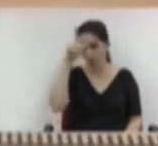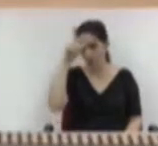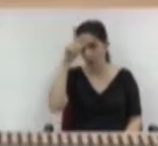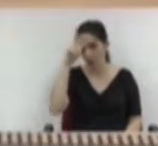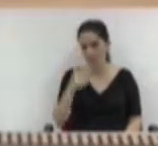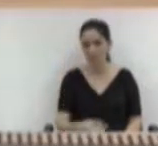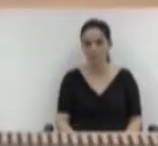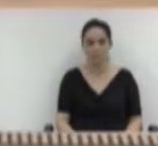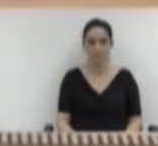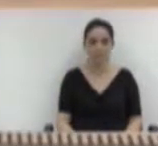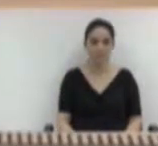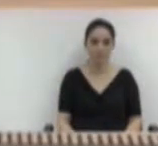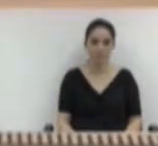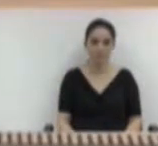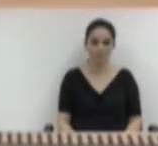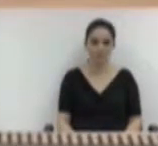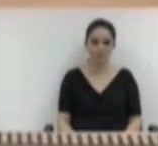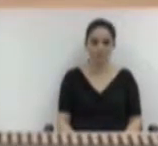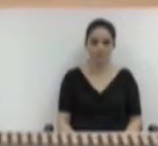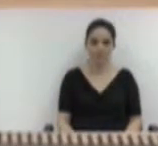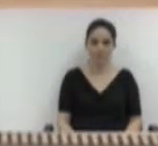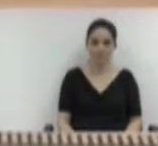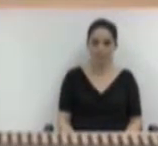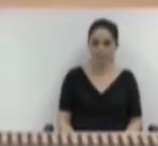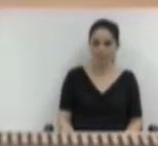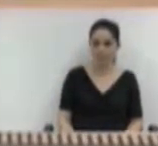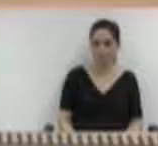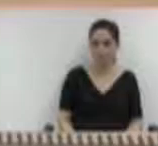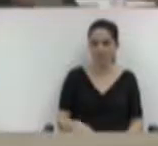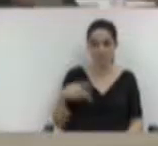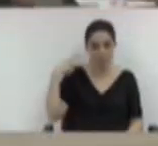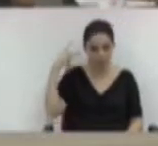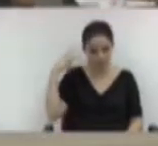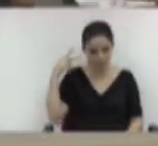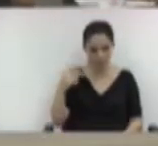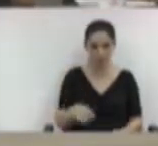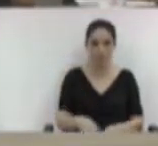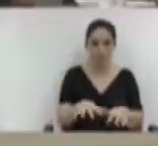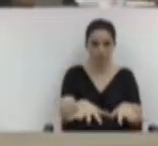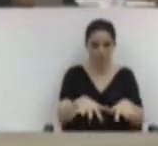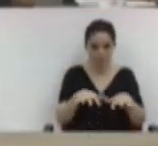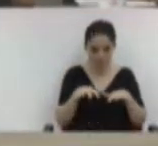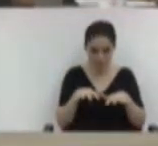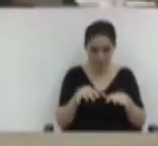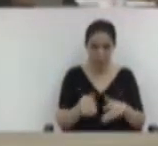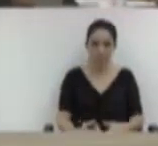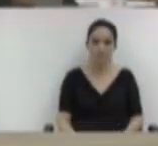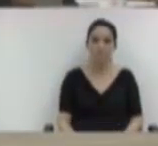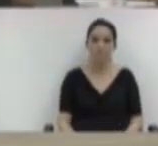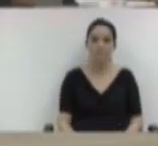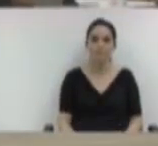Jeová Rafa. Senhor presidente, vereadores, vereadores presentes.